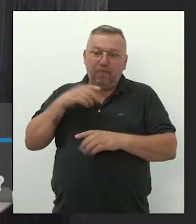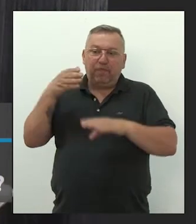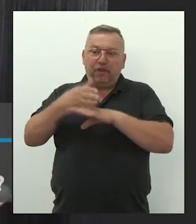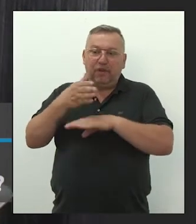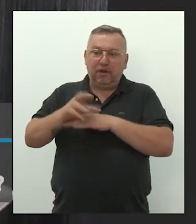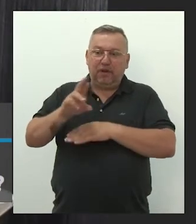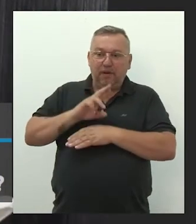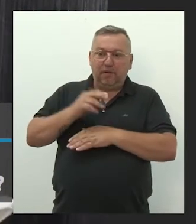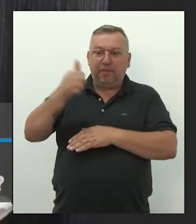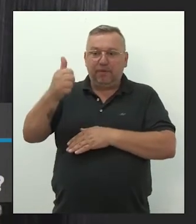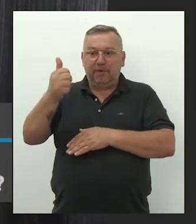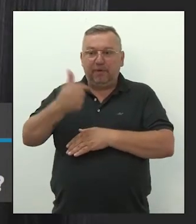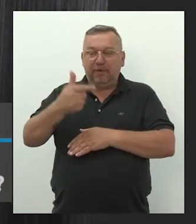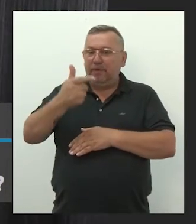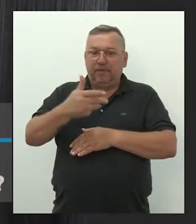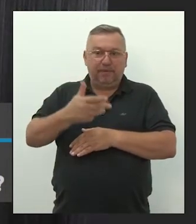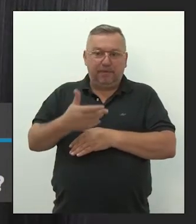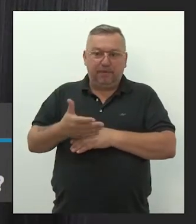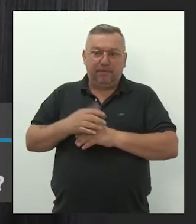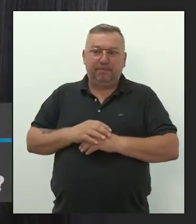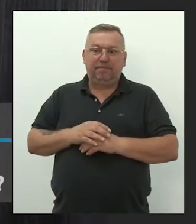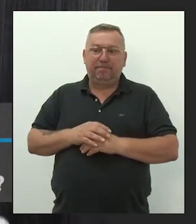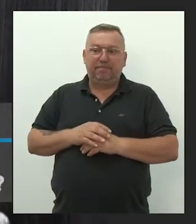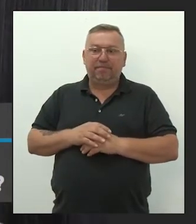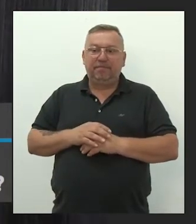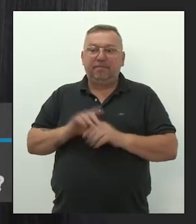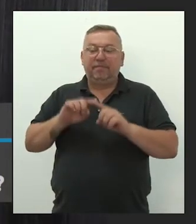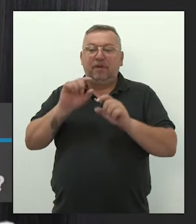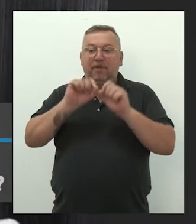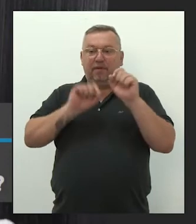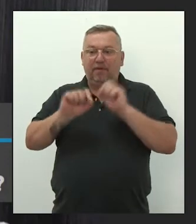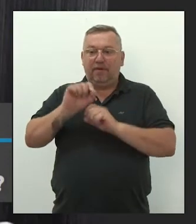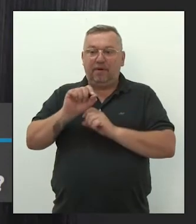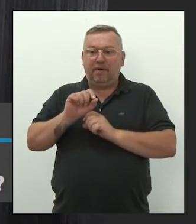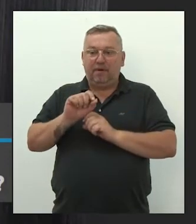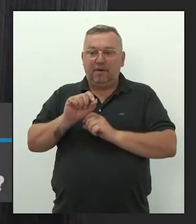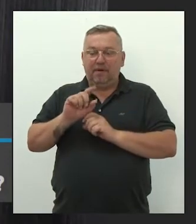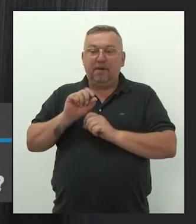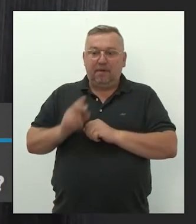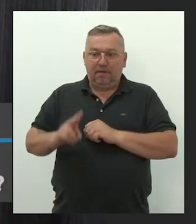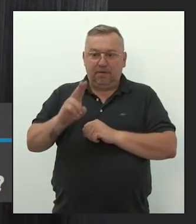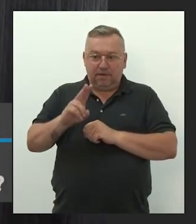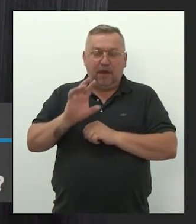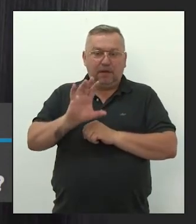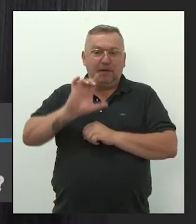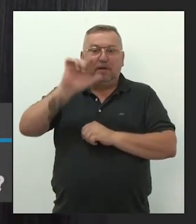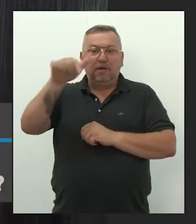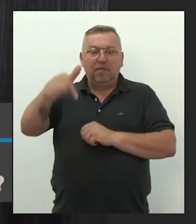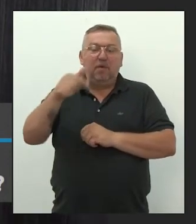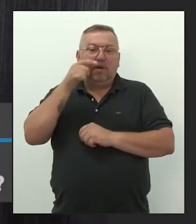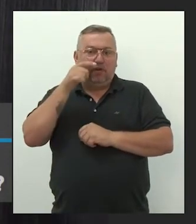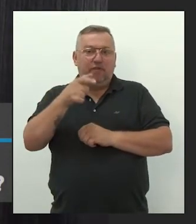respondendo a primeira ou a questão anterior, tá bom? Então acho melhor, vamos continuar assim mesmo e depois a